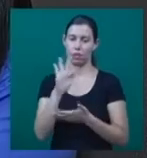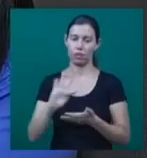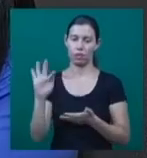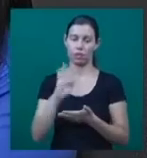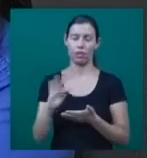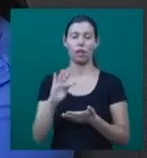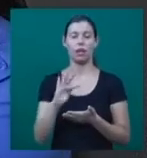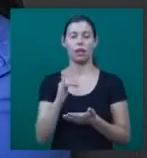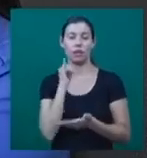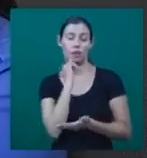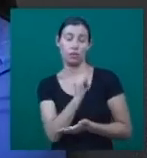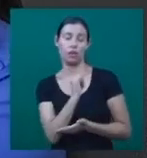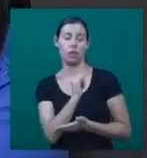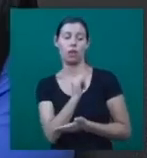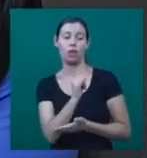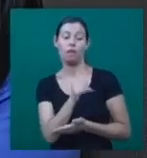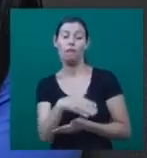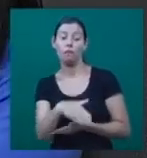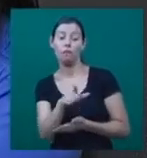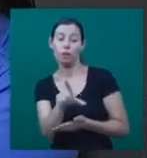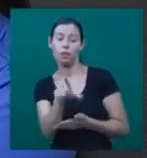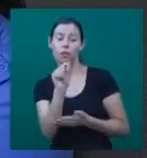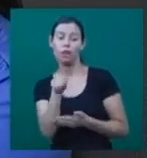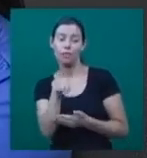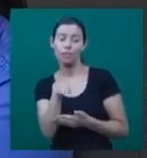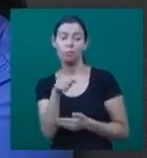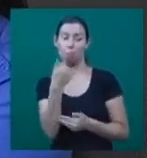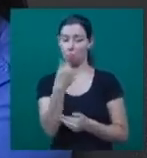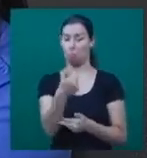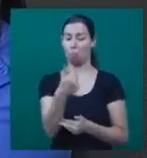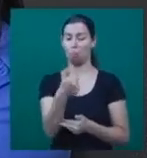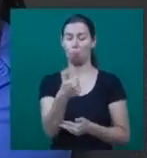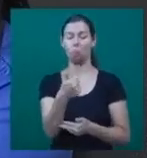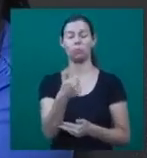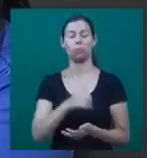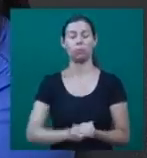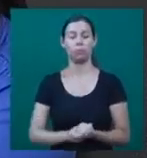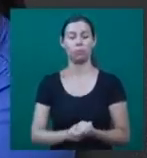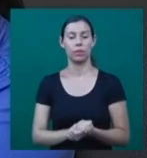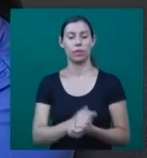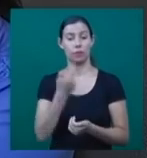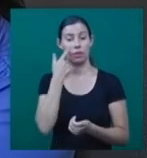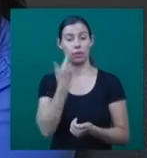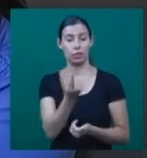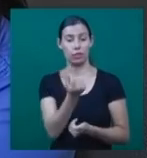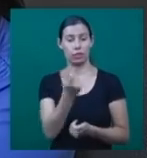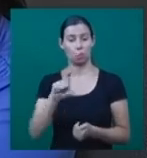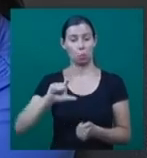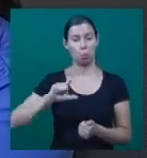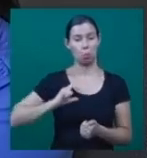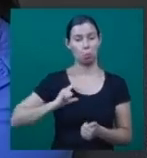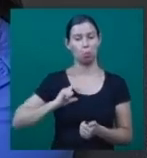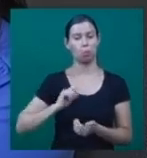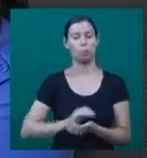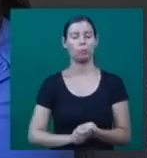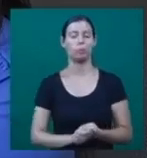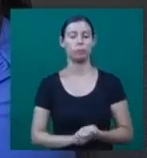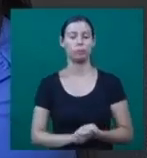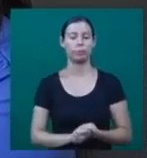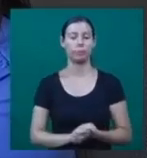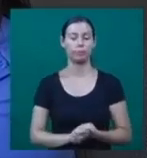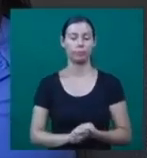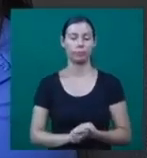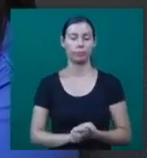não segue essa profissão, né? Uma profissão tão boa, tudo mais. Olham também pela remuneração do mercado atual,